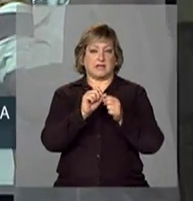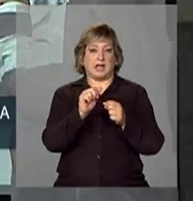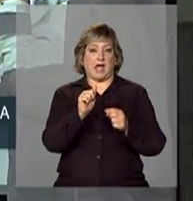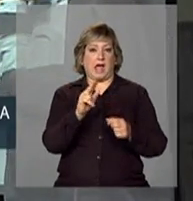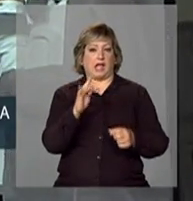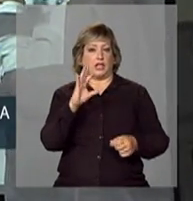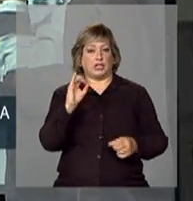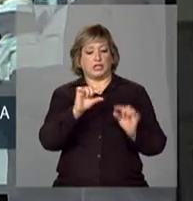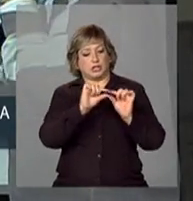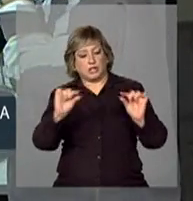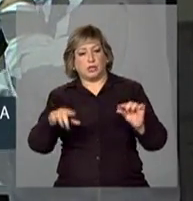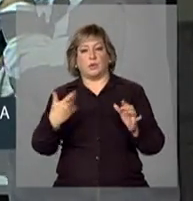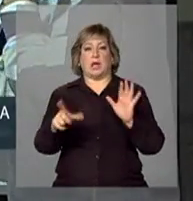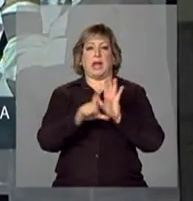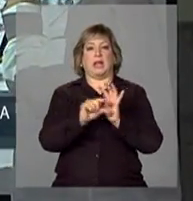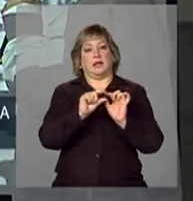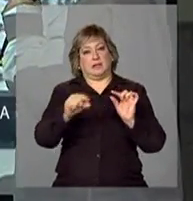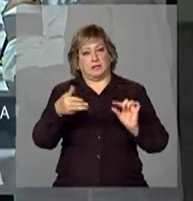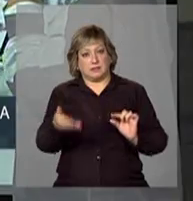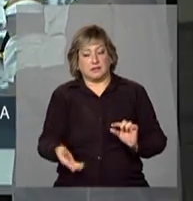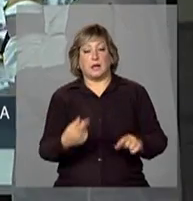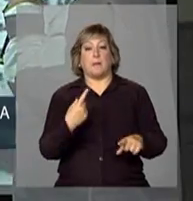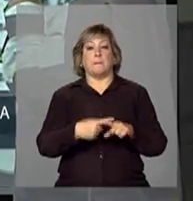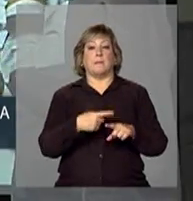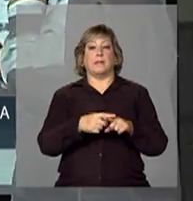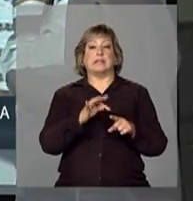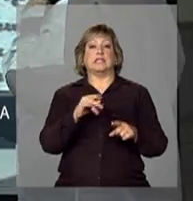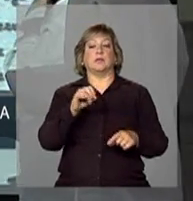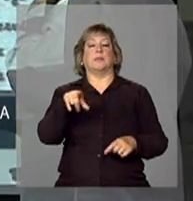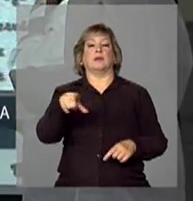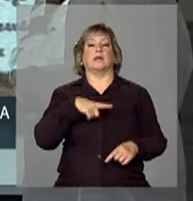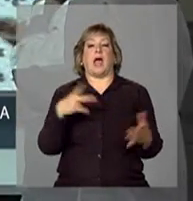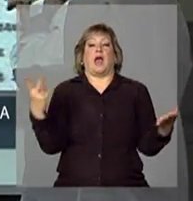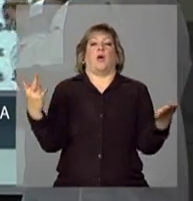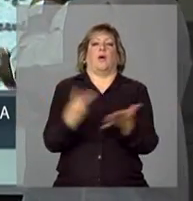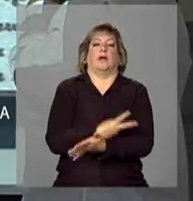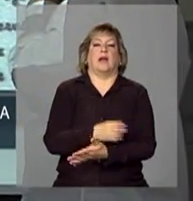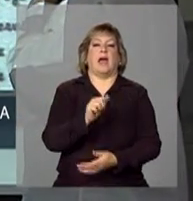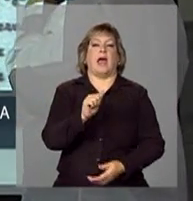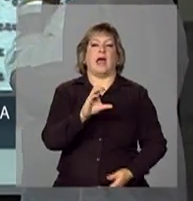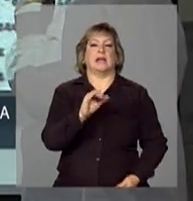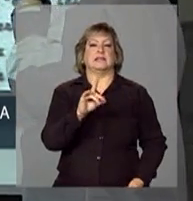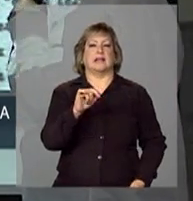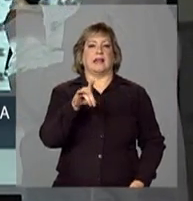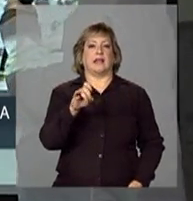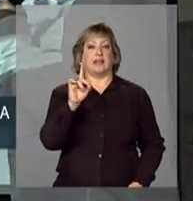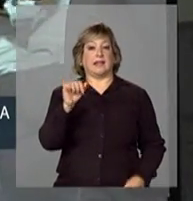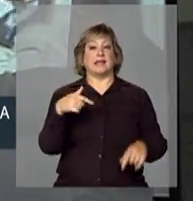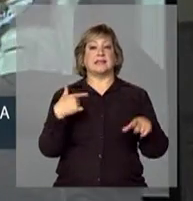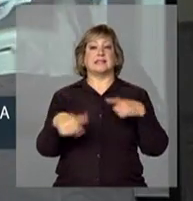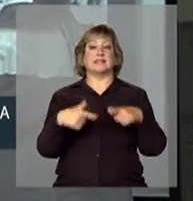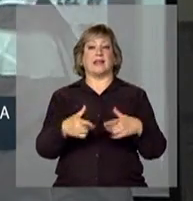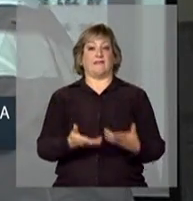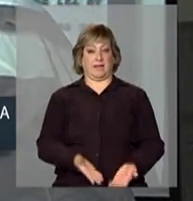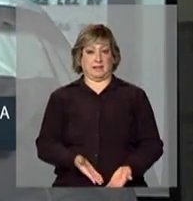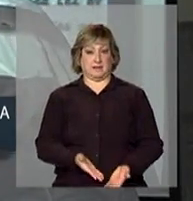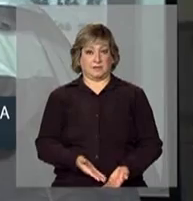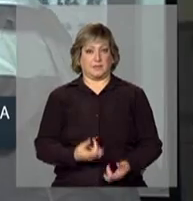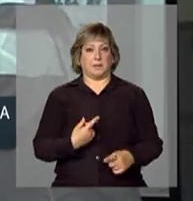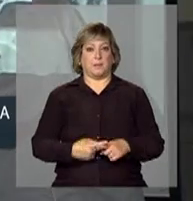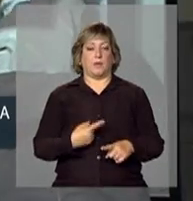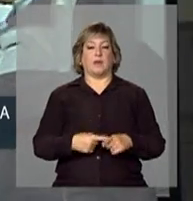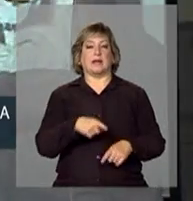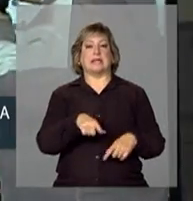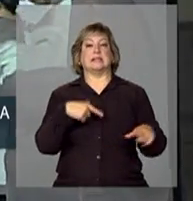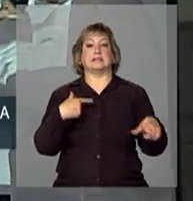lei tal, pois a tipicidade de acidente de serviço. E serviço foi de